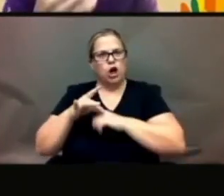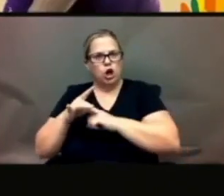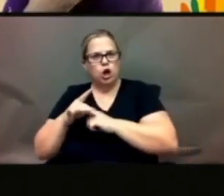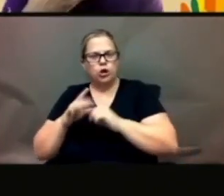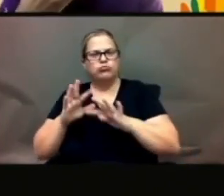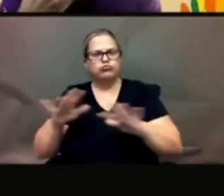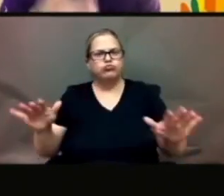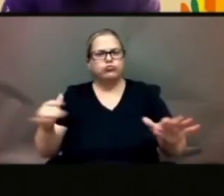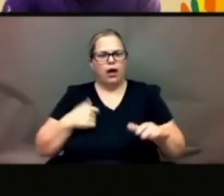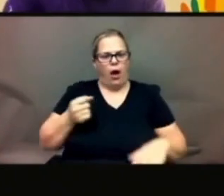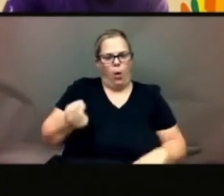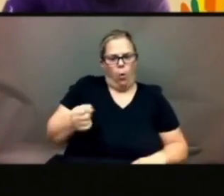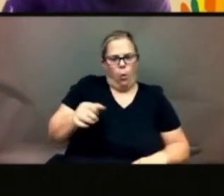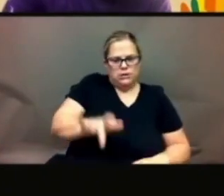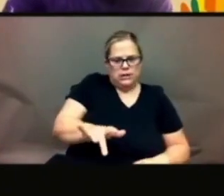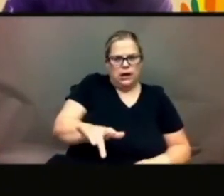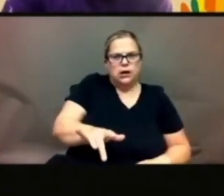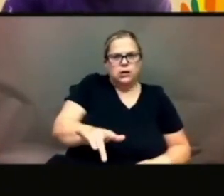meio.